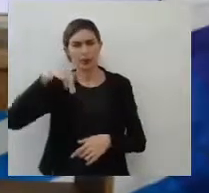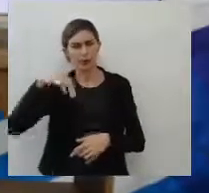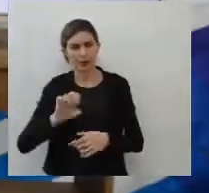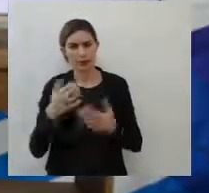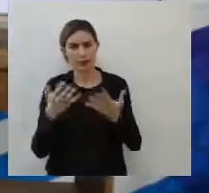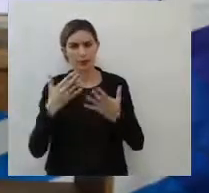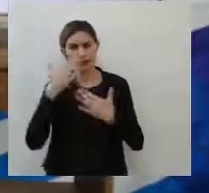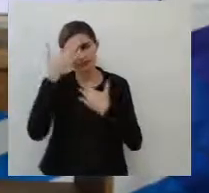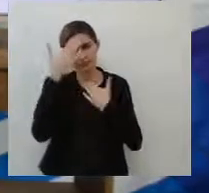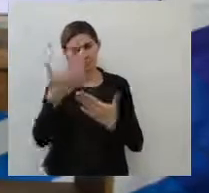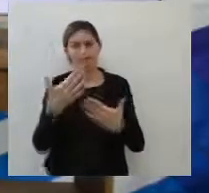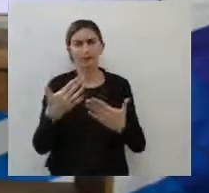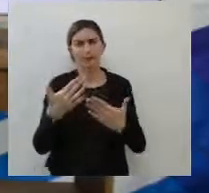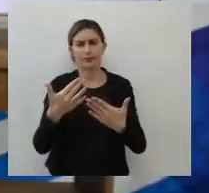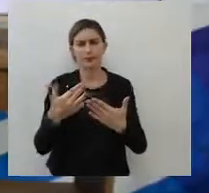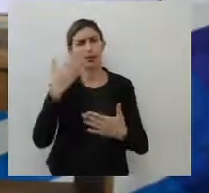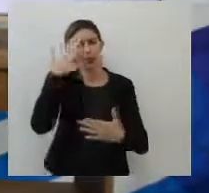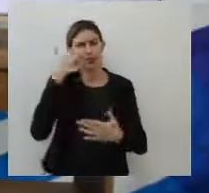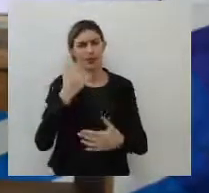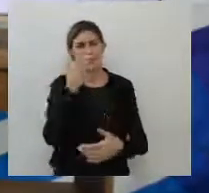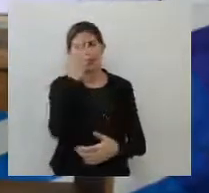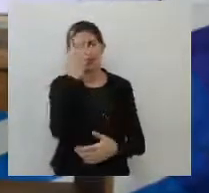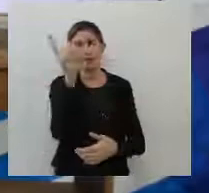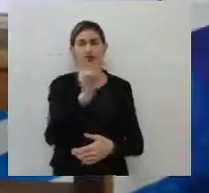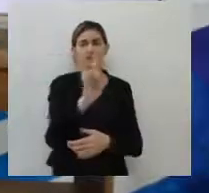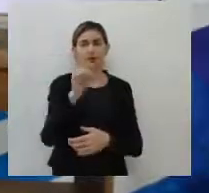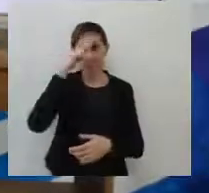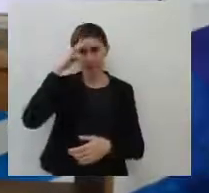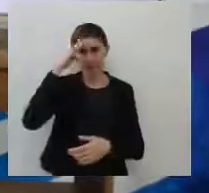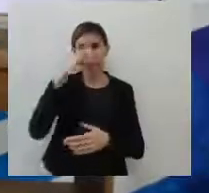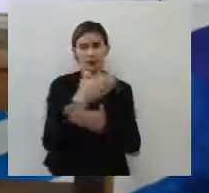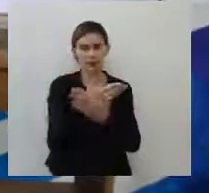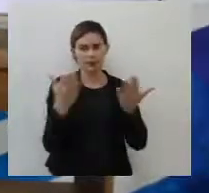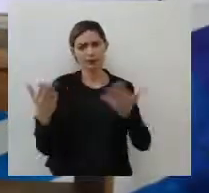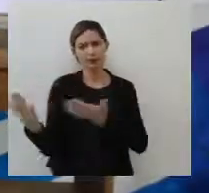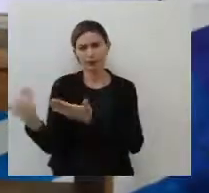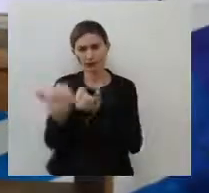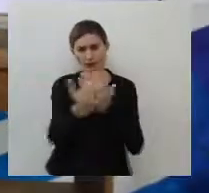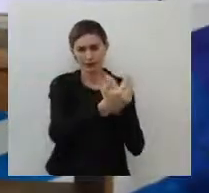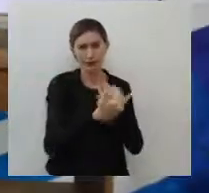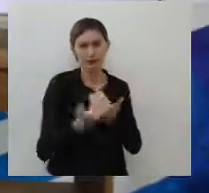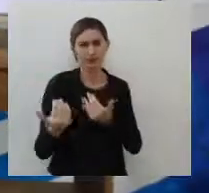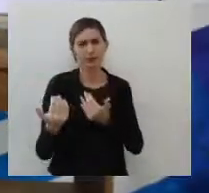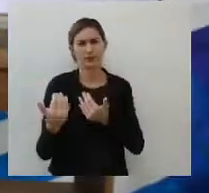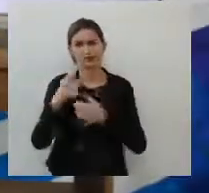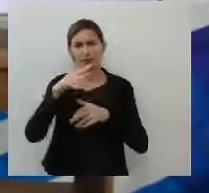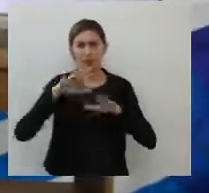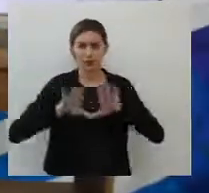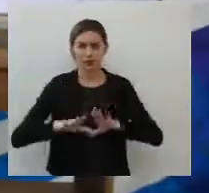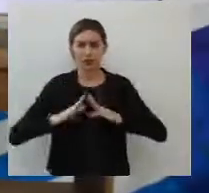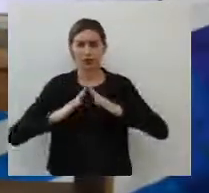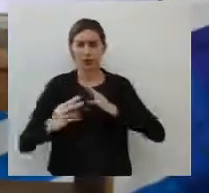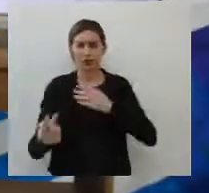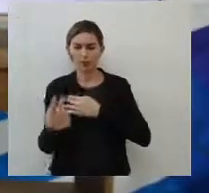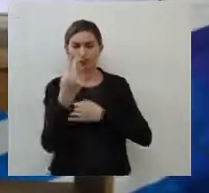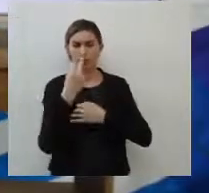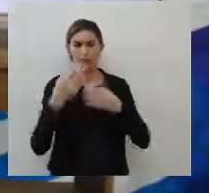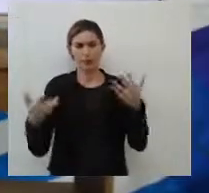quero agradecer. Sei que não é fácil, principalmente para você que é adolescente, Para você que está em casa, me vendo